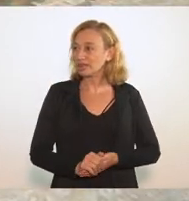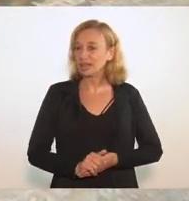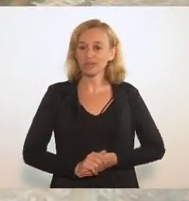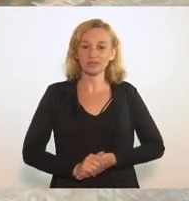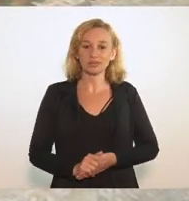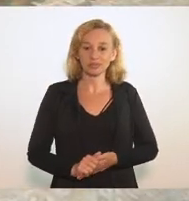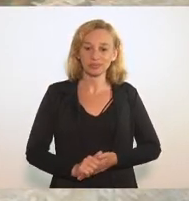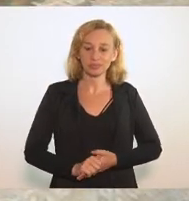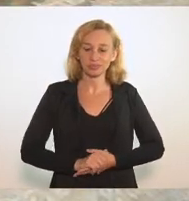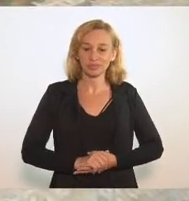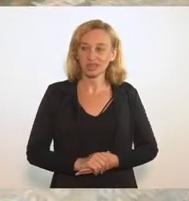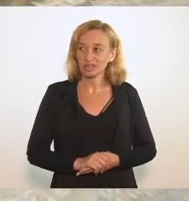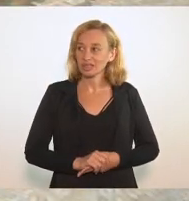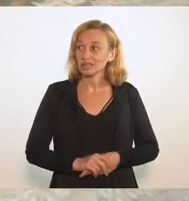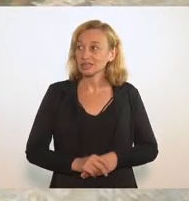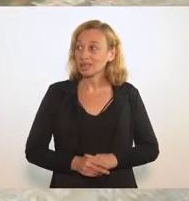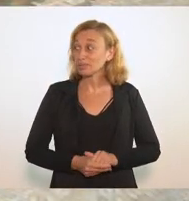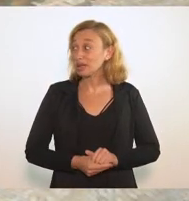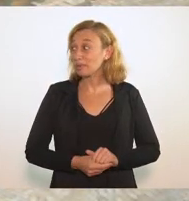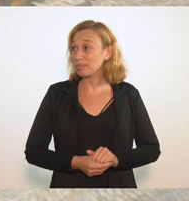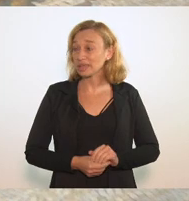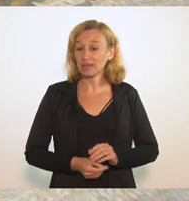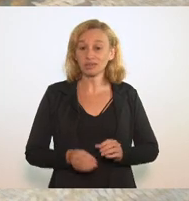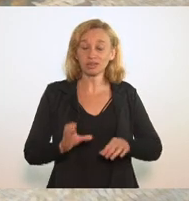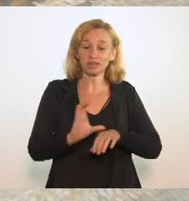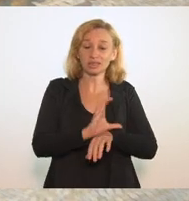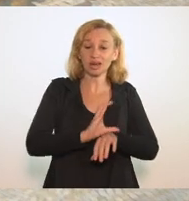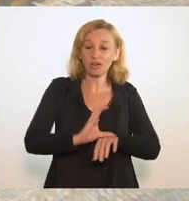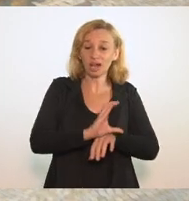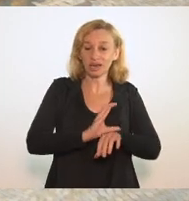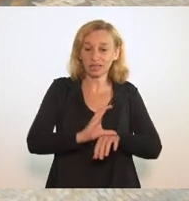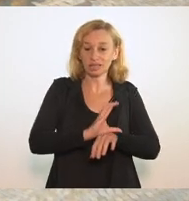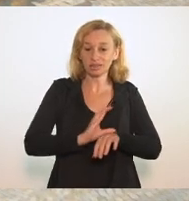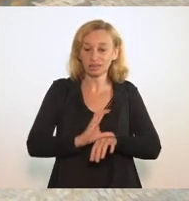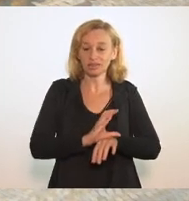Senhor presidente, o parecer é pela constitucionalidade com emenda.